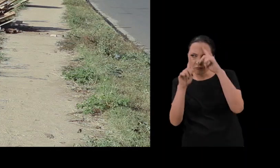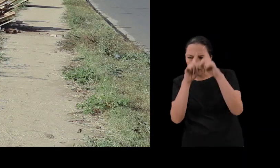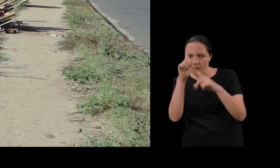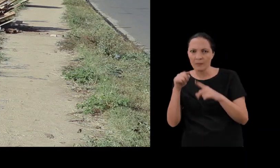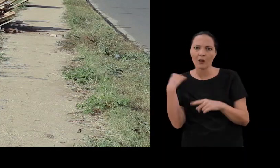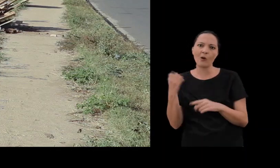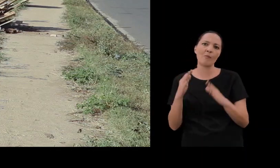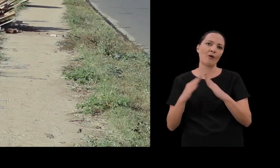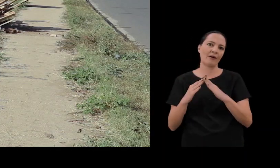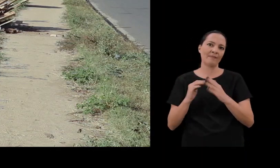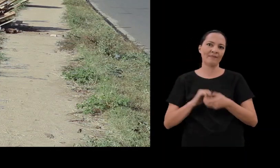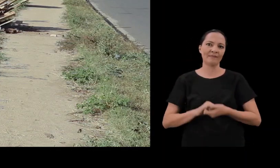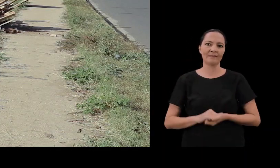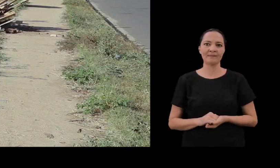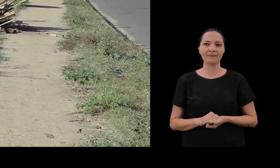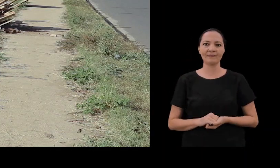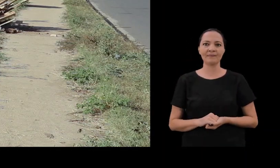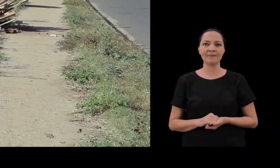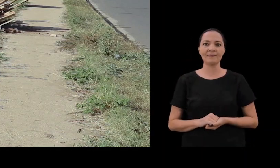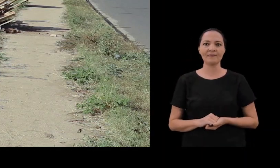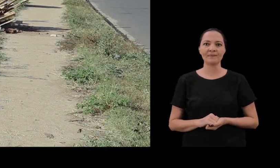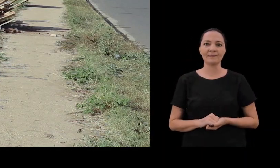né?